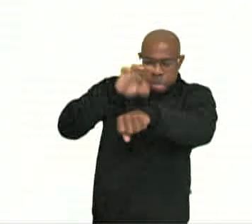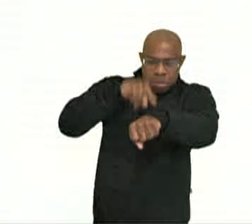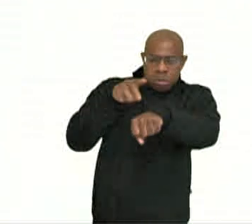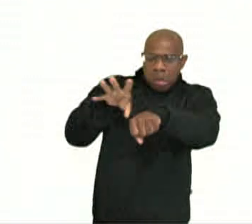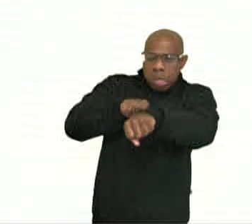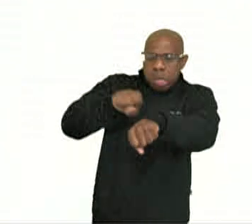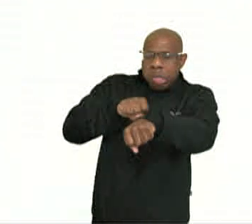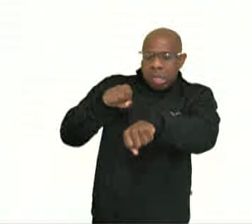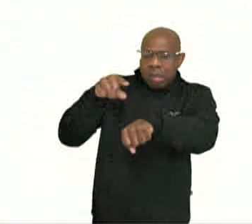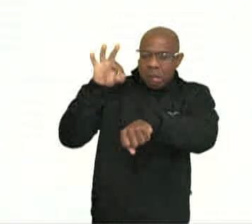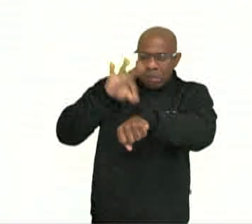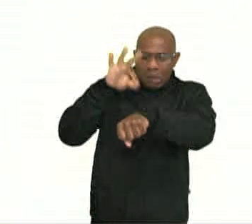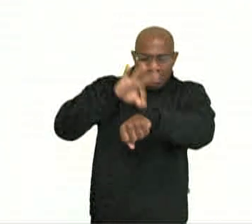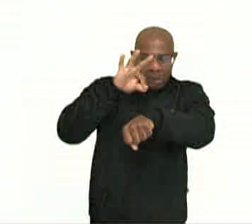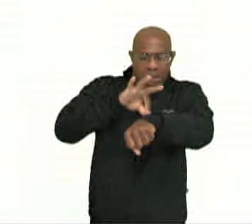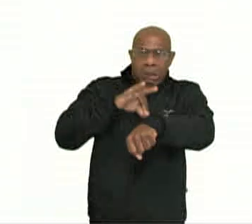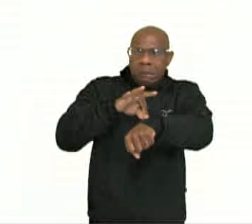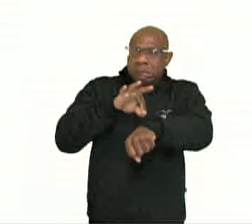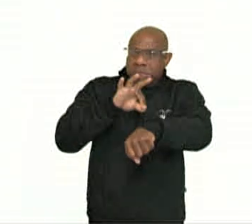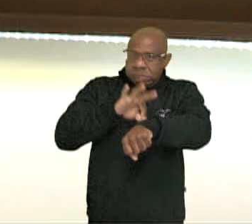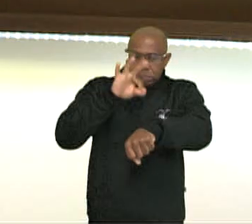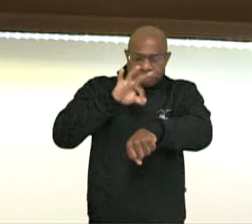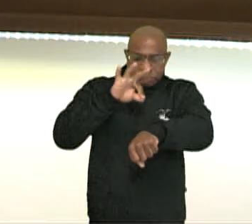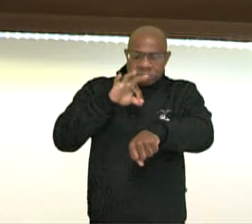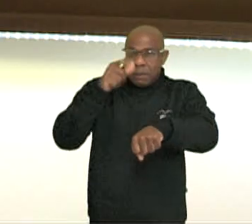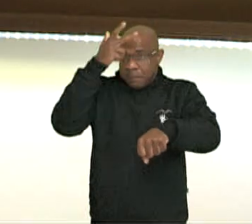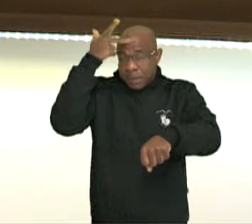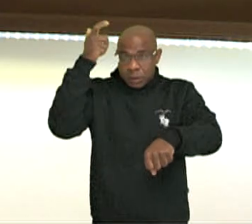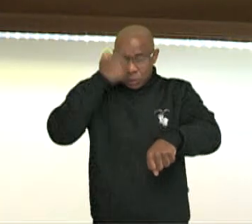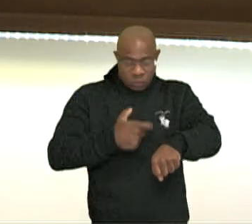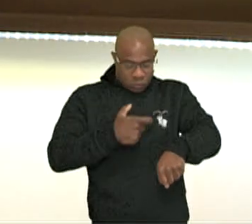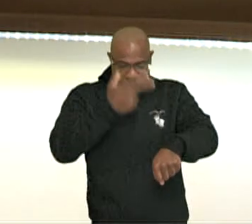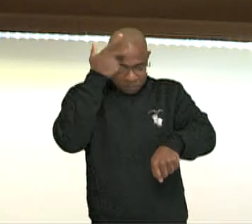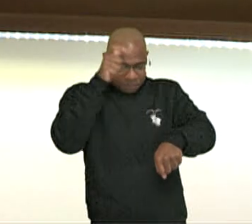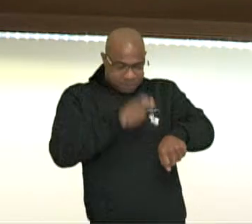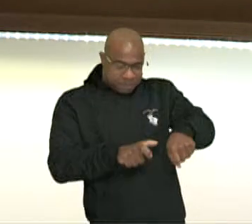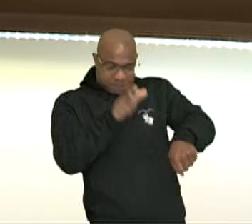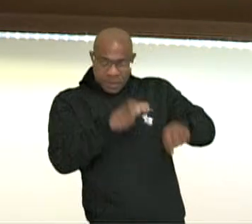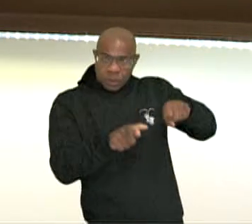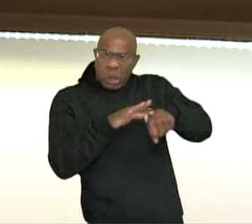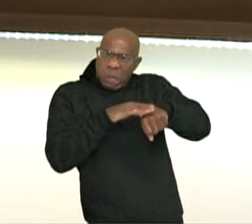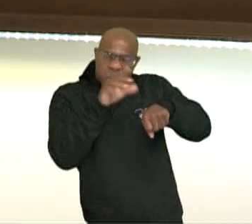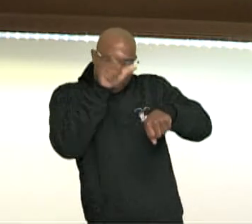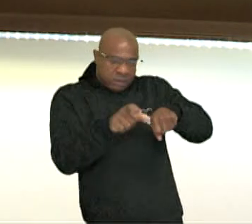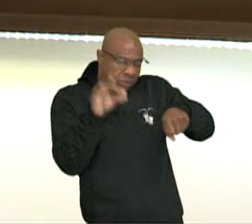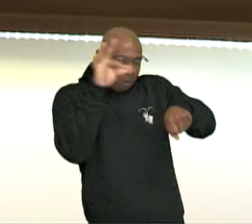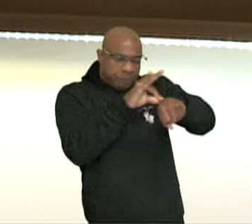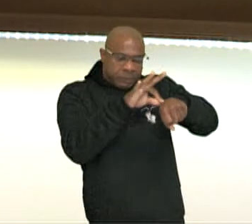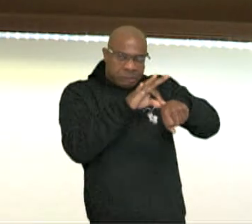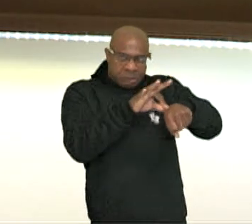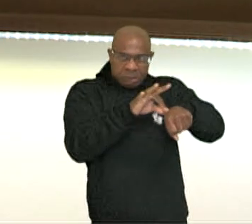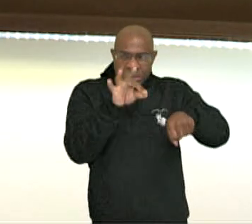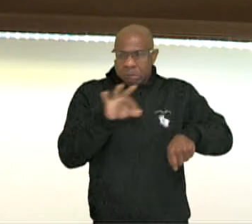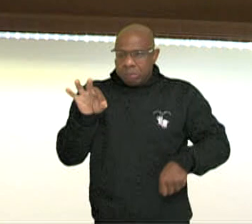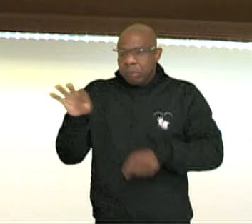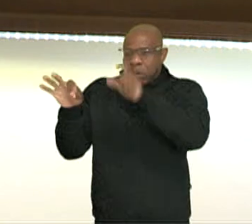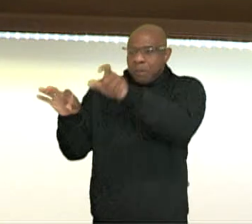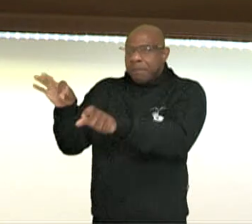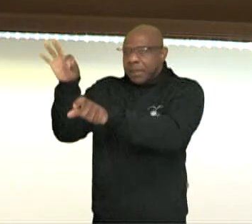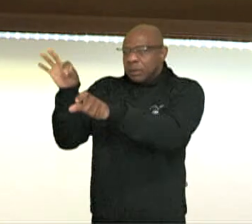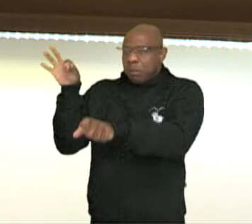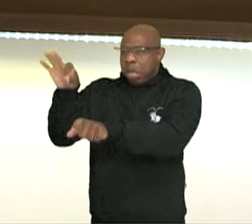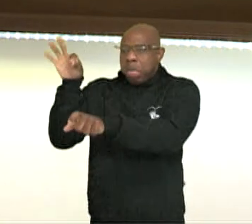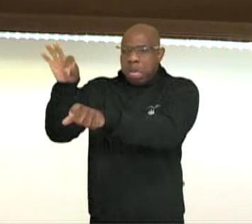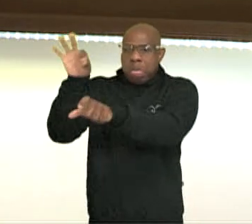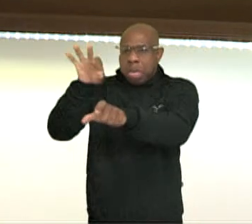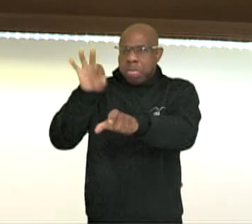Vai propagar essa doença ao picar uma outra pessoa que ainda não foi acometida pela doença, ok? Parabéns aí, tá? Pelo